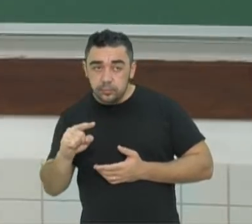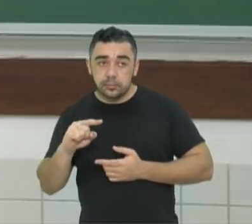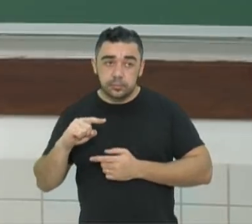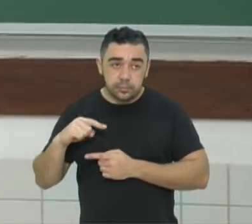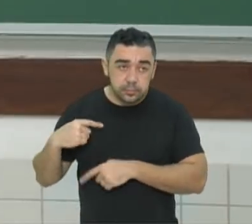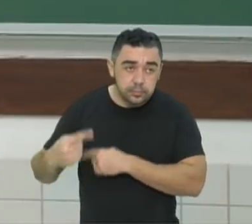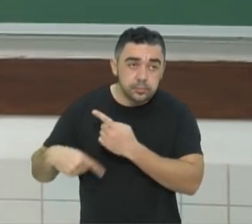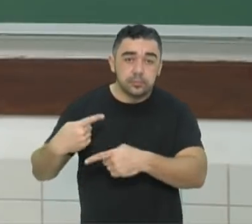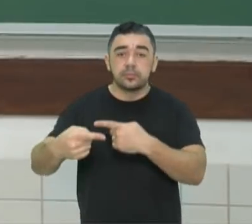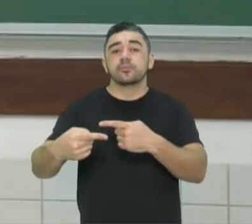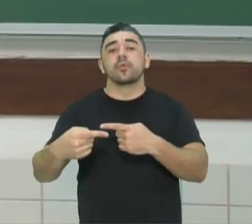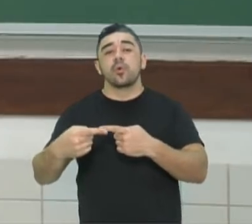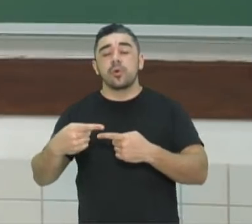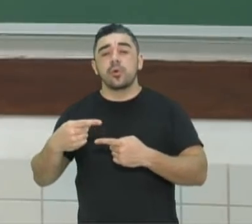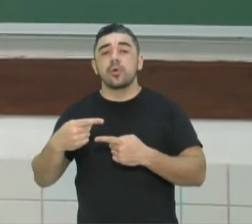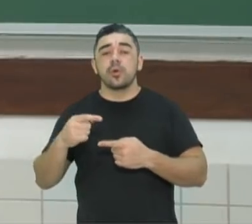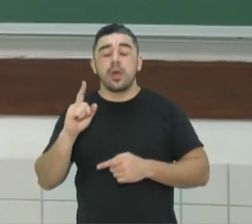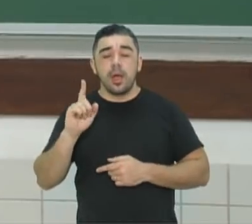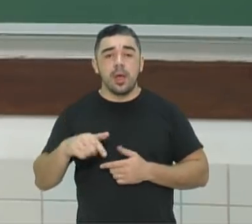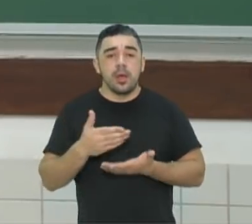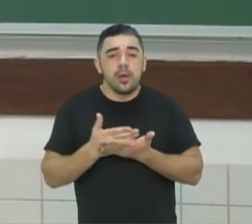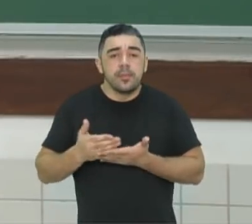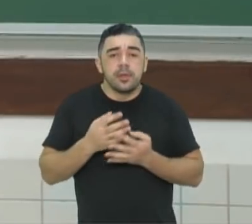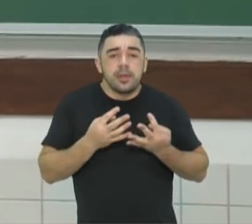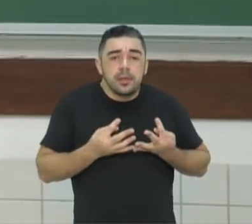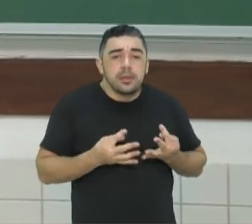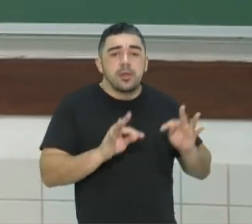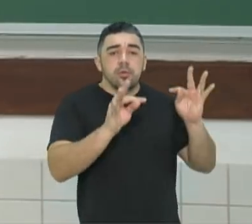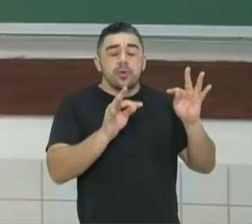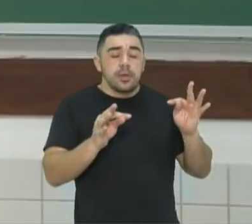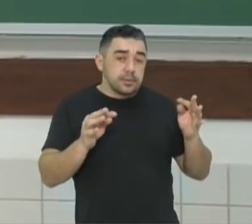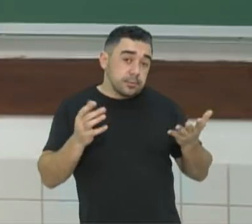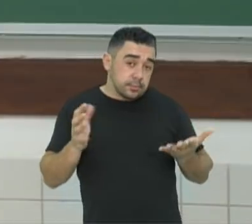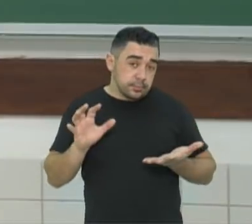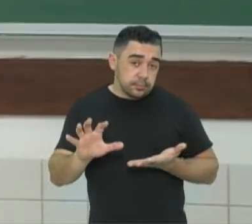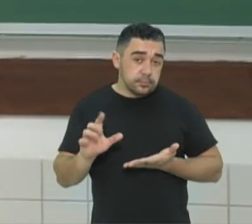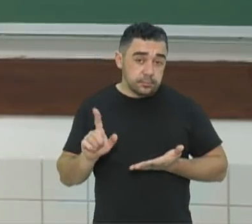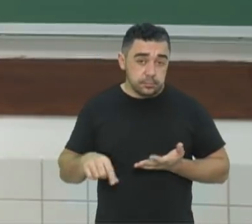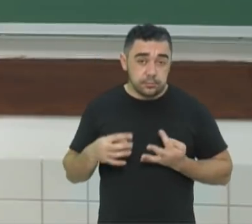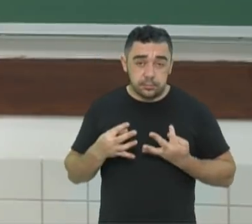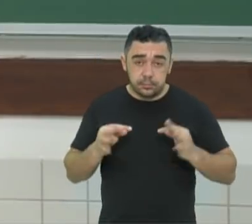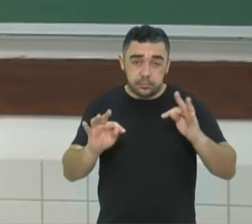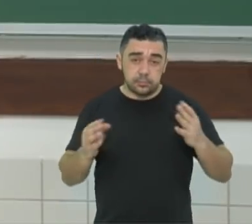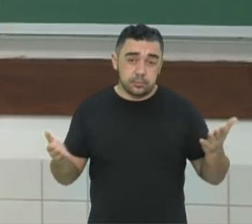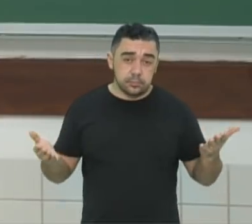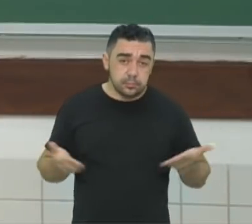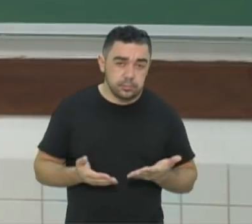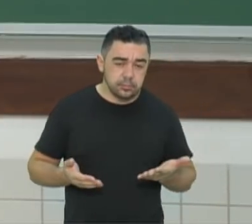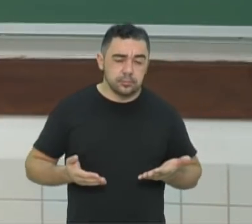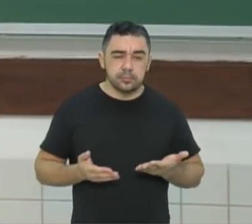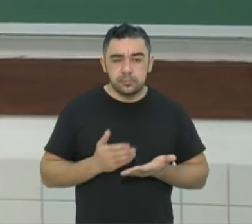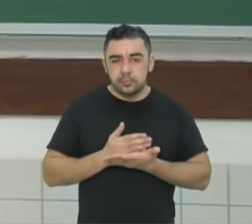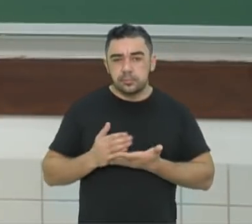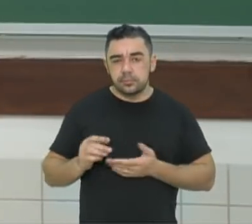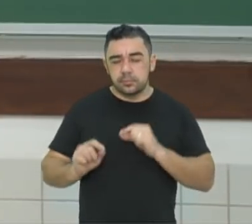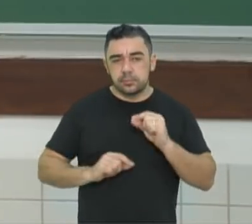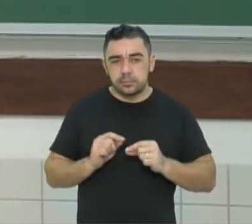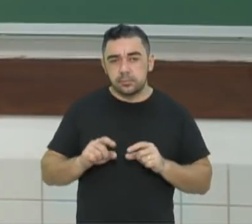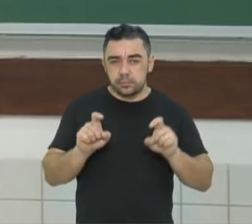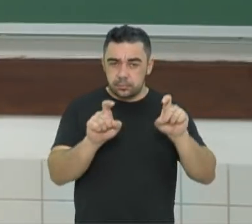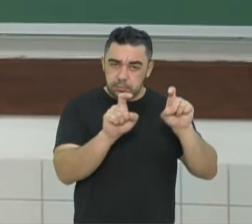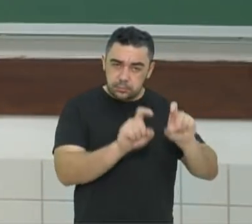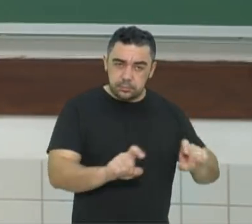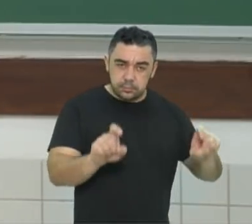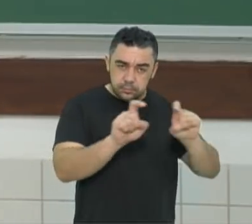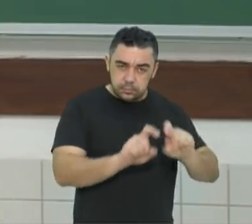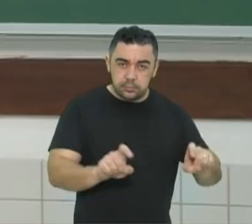desenho que aí entra a questão da tecnologia e, nesse sentido, as tecnologias na nossa atualidade. Entra a questão do computador